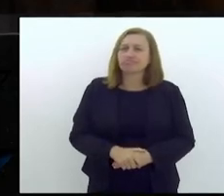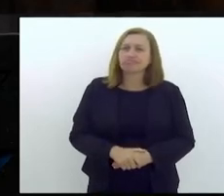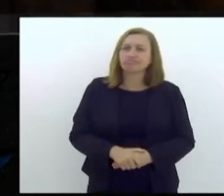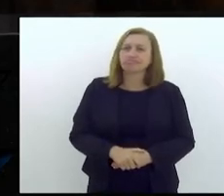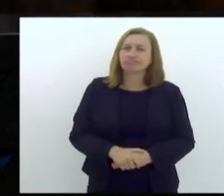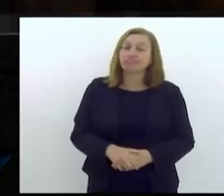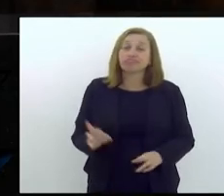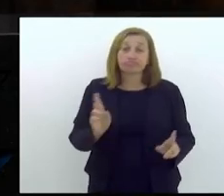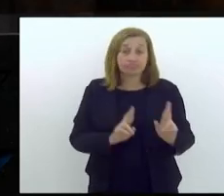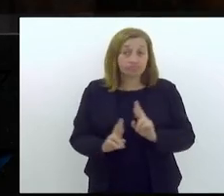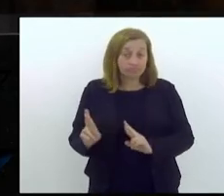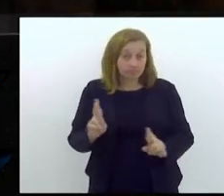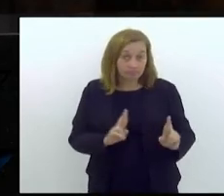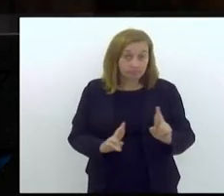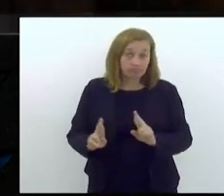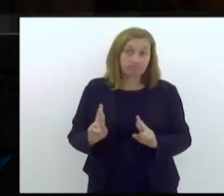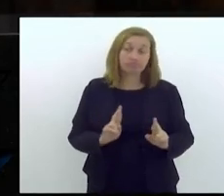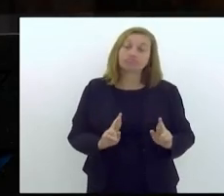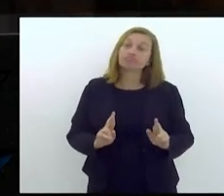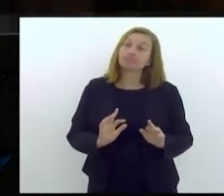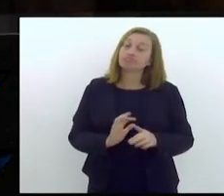uma relação institucional